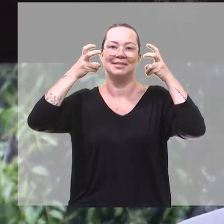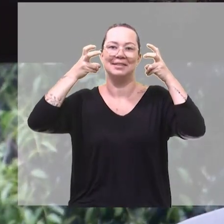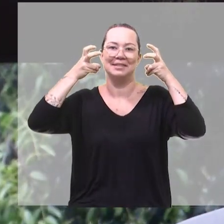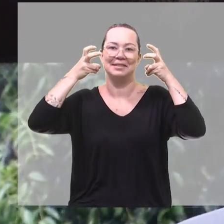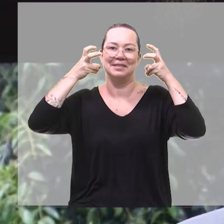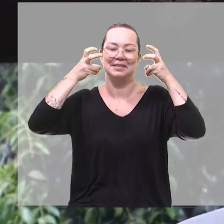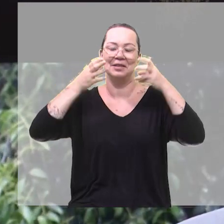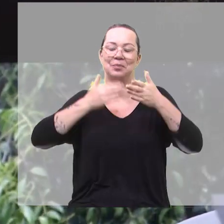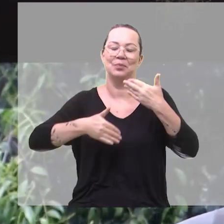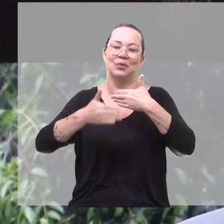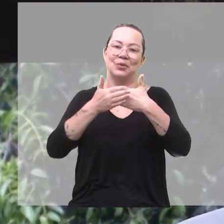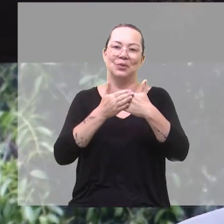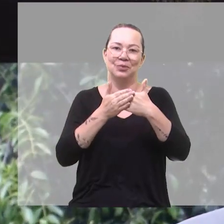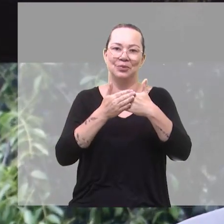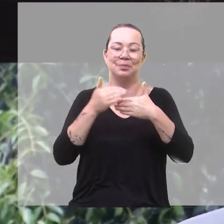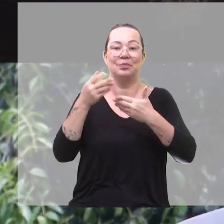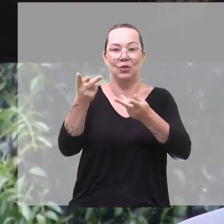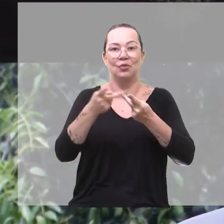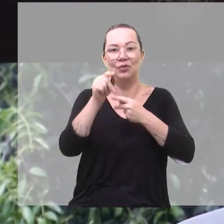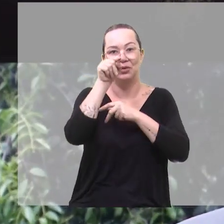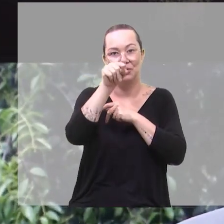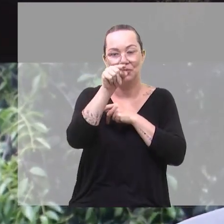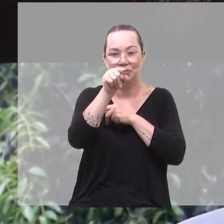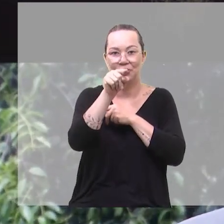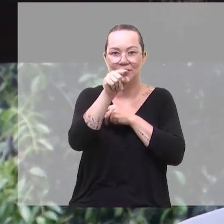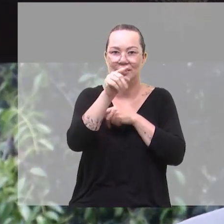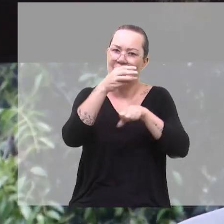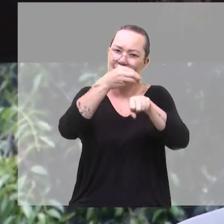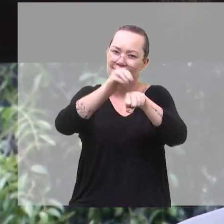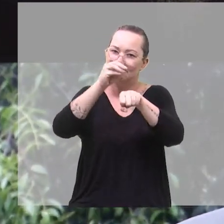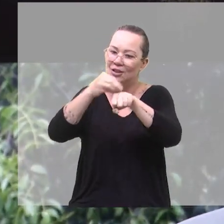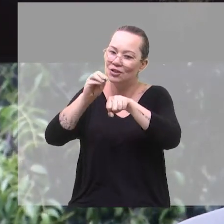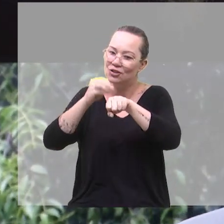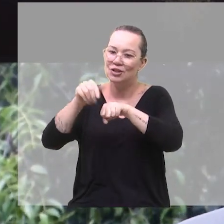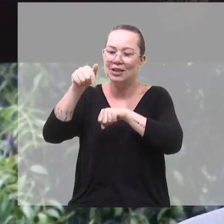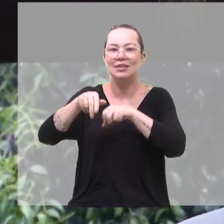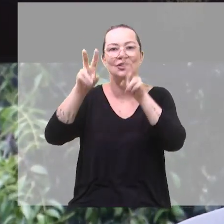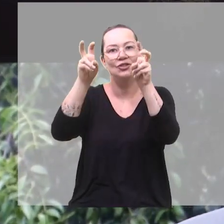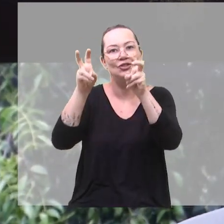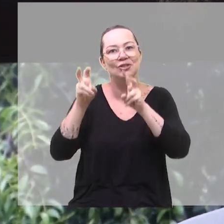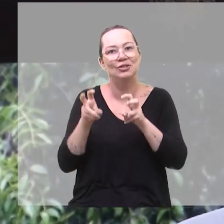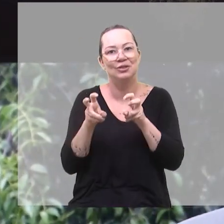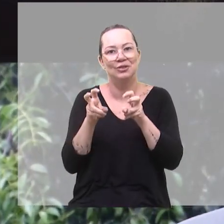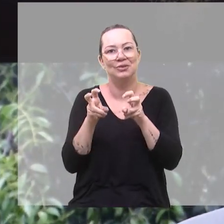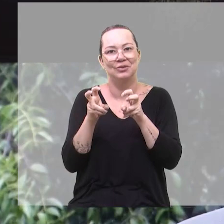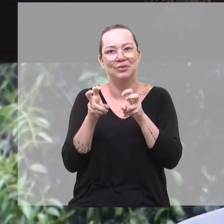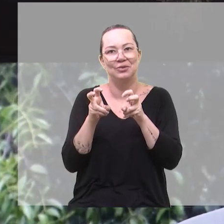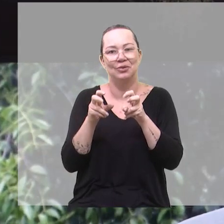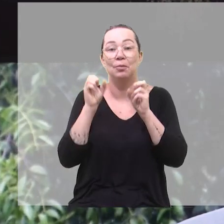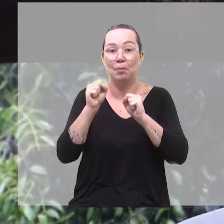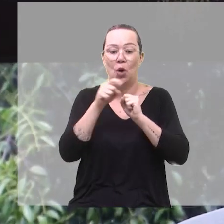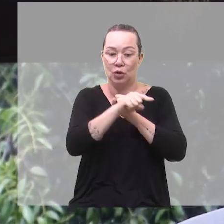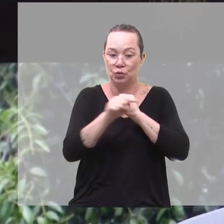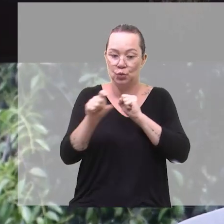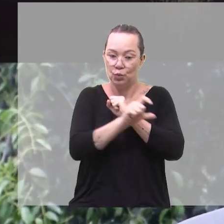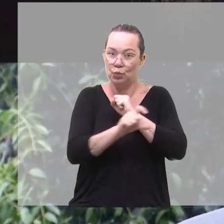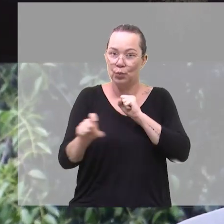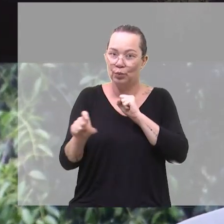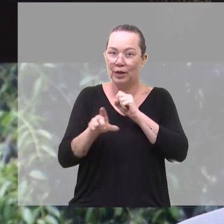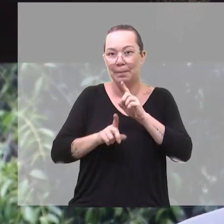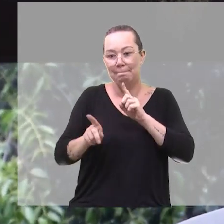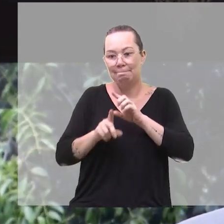abertos para abraçar a todos. Eu convido você a dar sugestões para a Roda de Saberes. Pode mandar e-mail